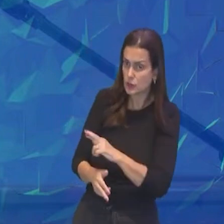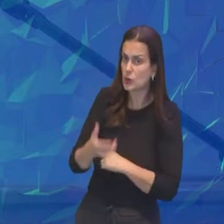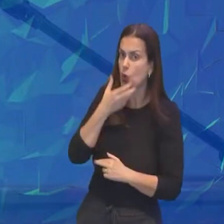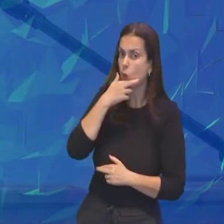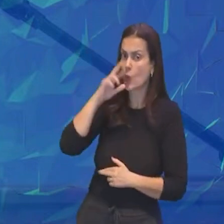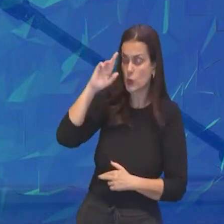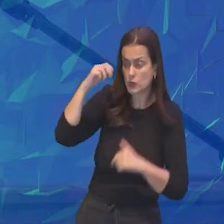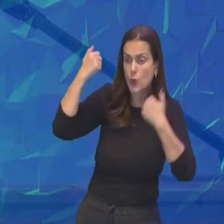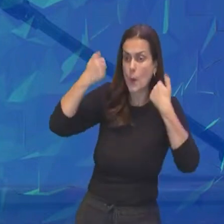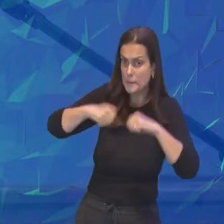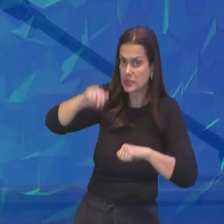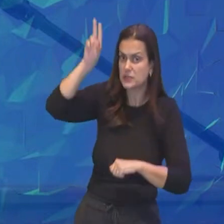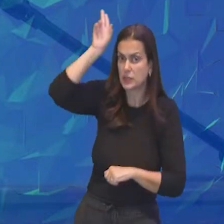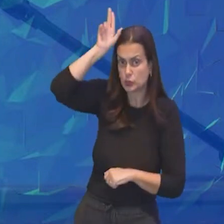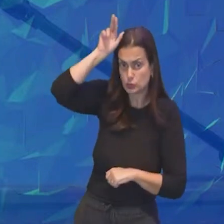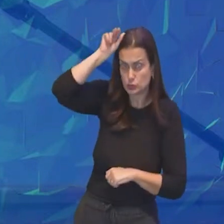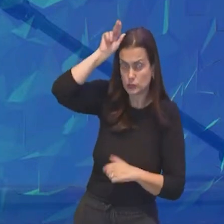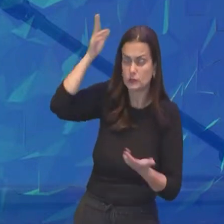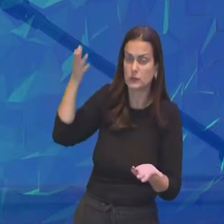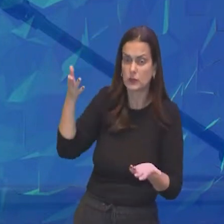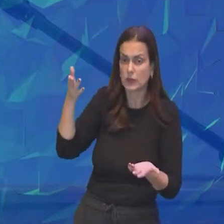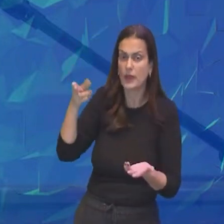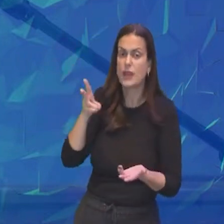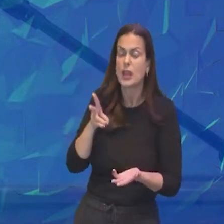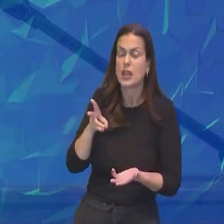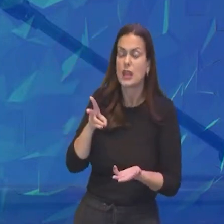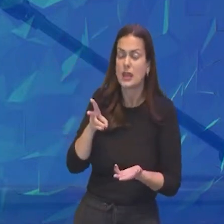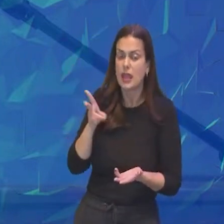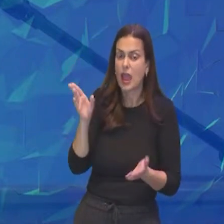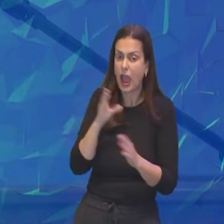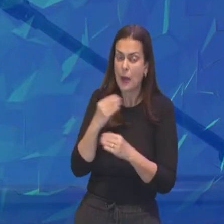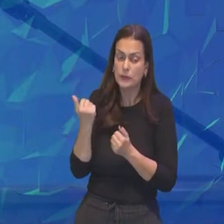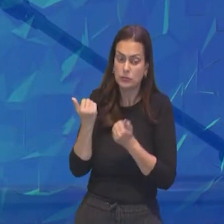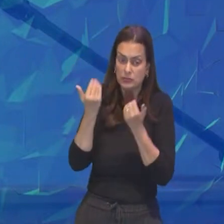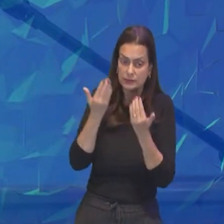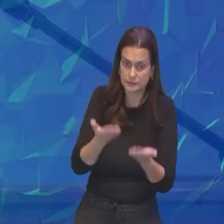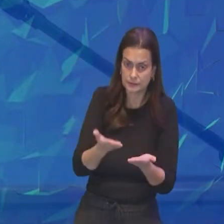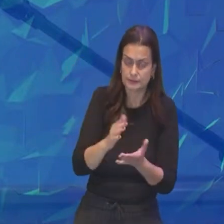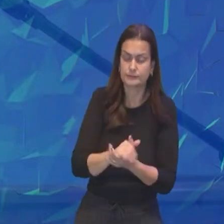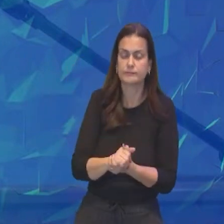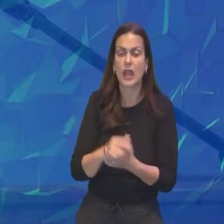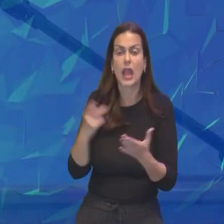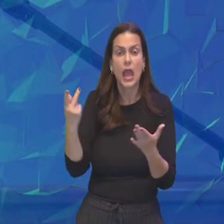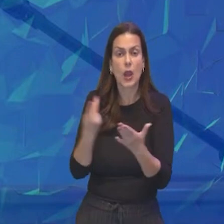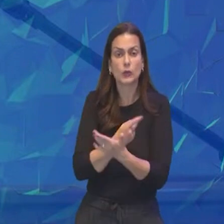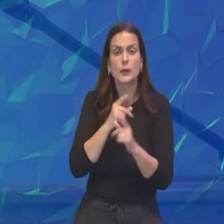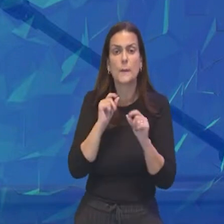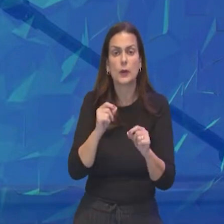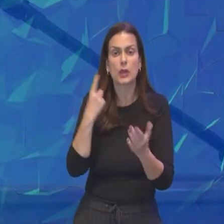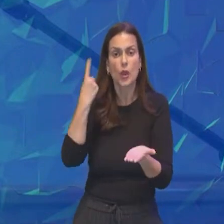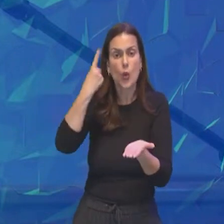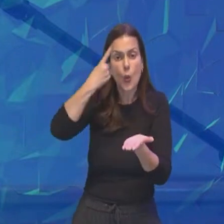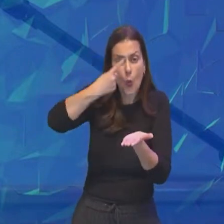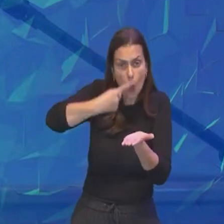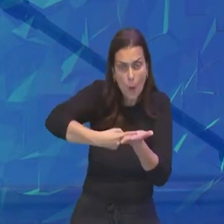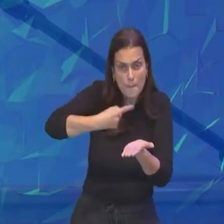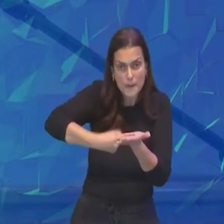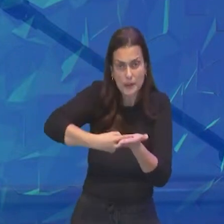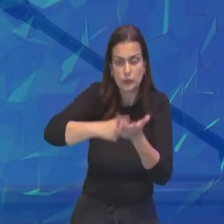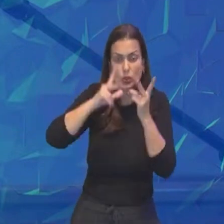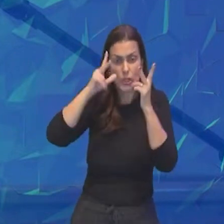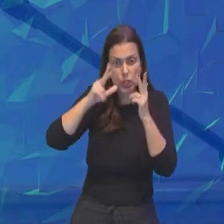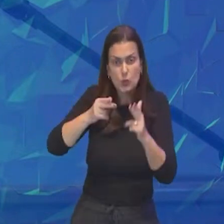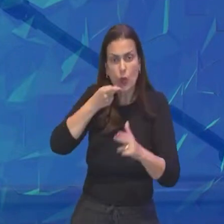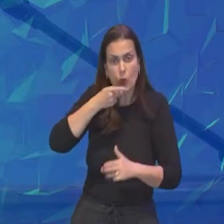Senhor precisa deles e logo os enviará. Ora, isto aconteceu para que se cumprisse o que fora dito por intermédio